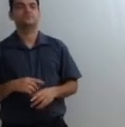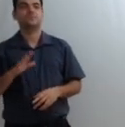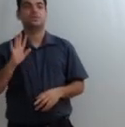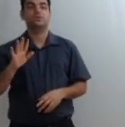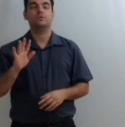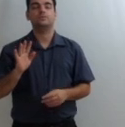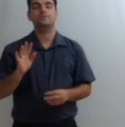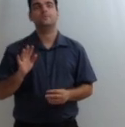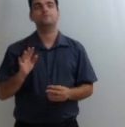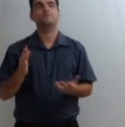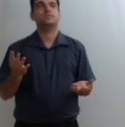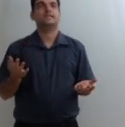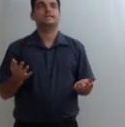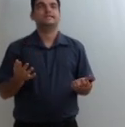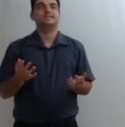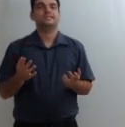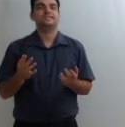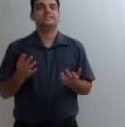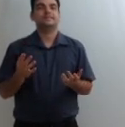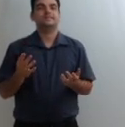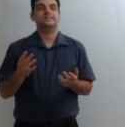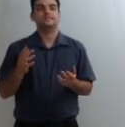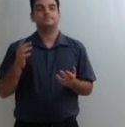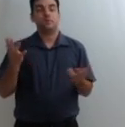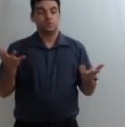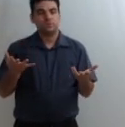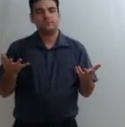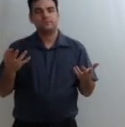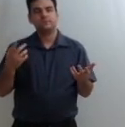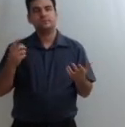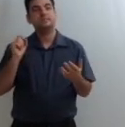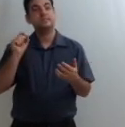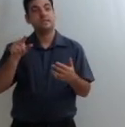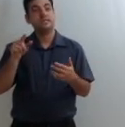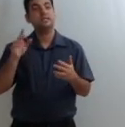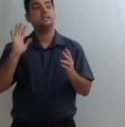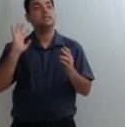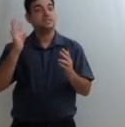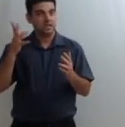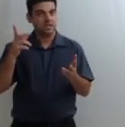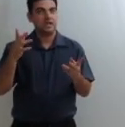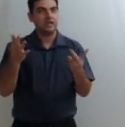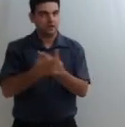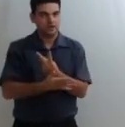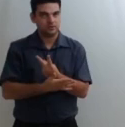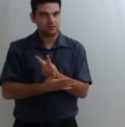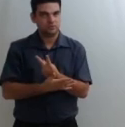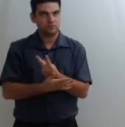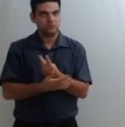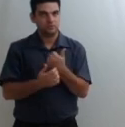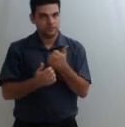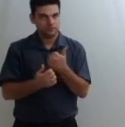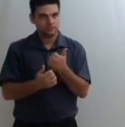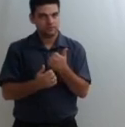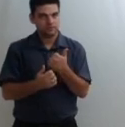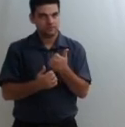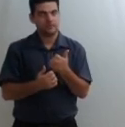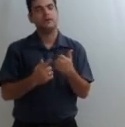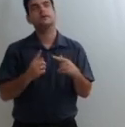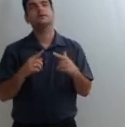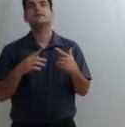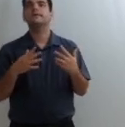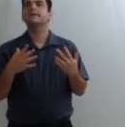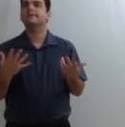Tampouco se pode dizer que o simples fato dele ter uma falta grave, e uma só, seria fundamento para